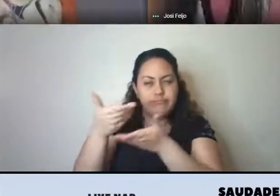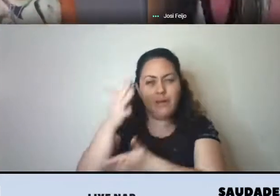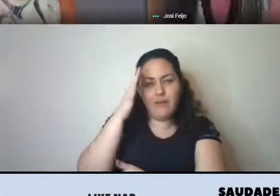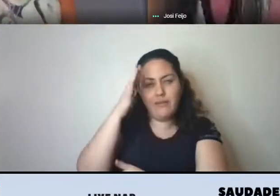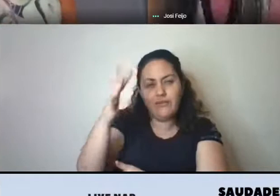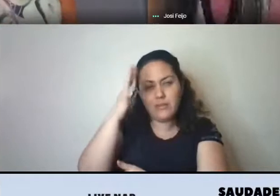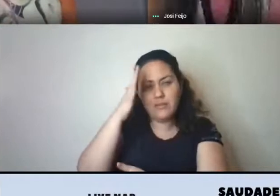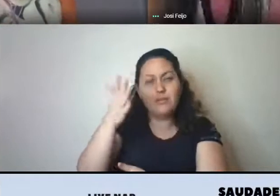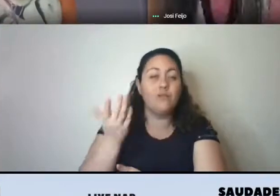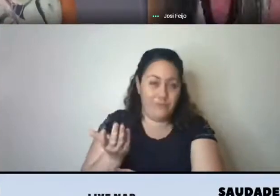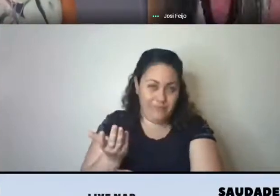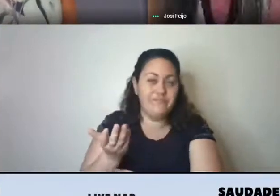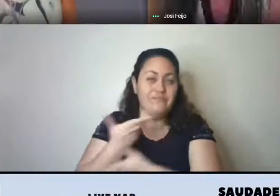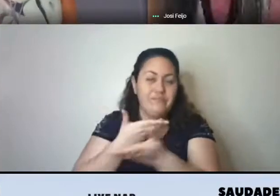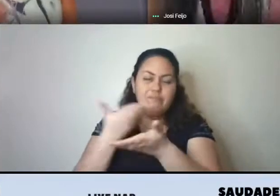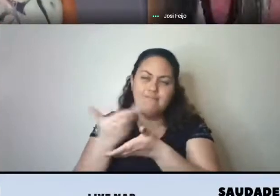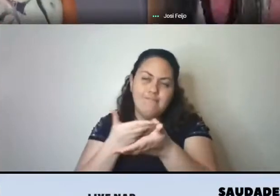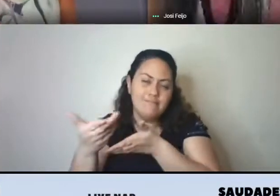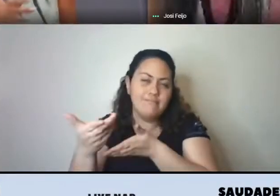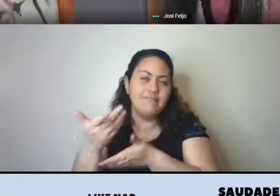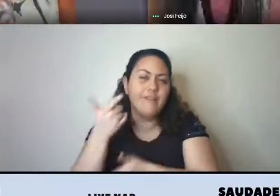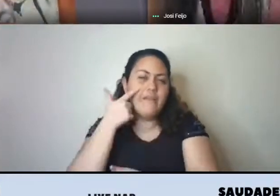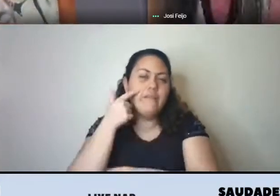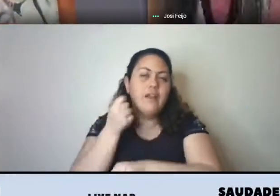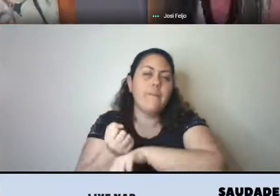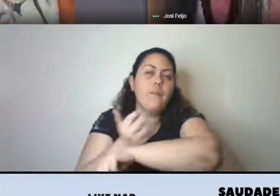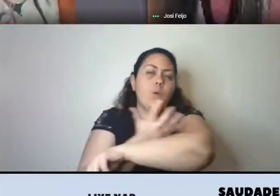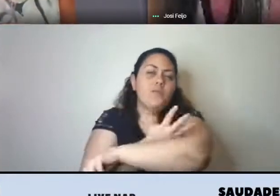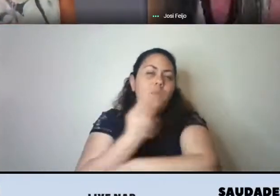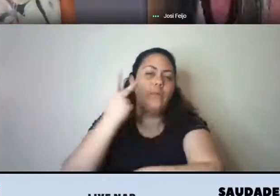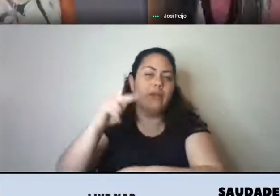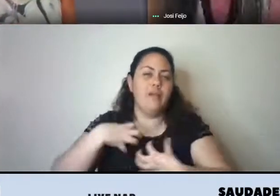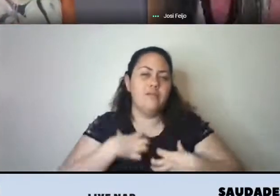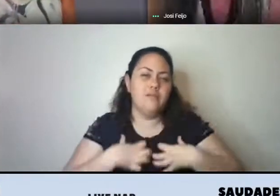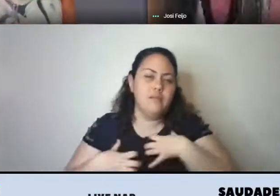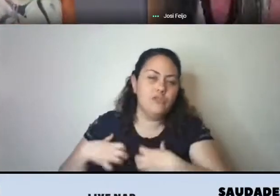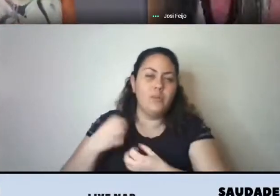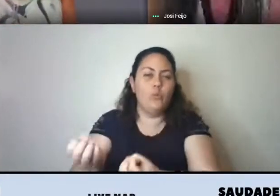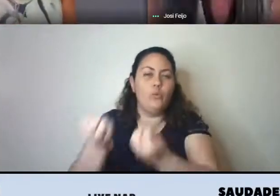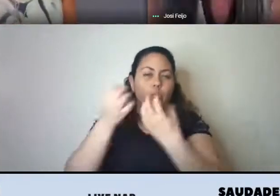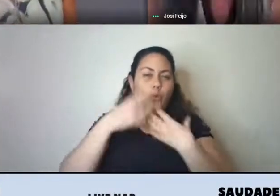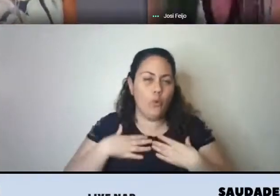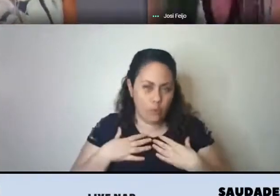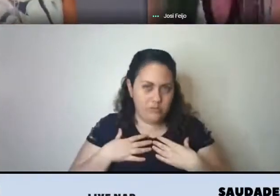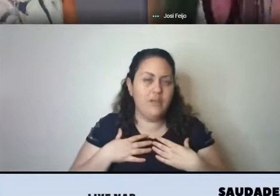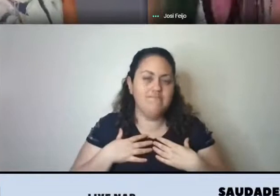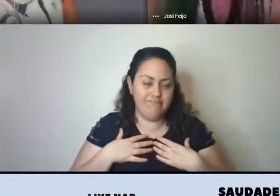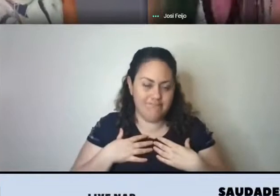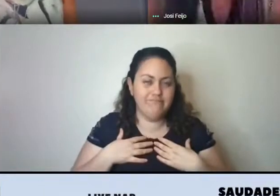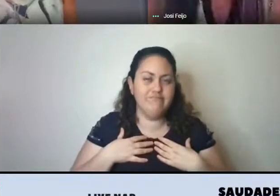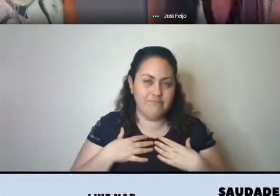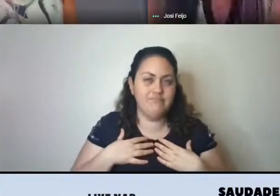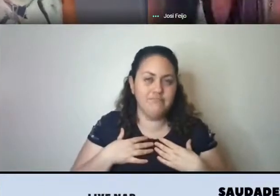espaços de escuta e reflexão sobre emoções e uma série de outras questões, mas assim, para poder